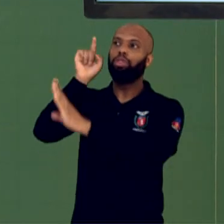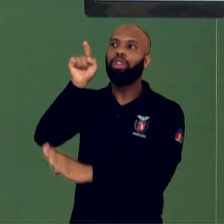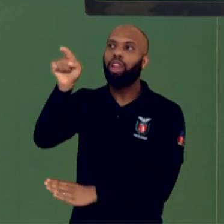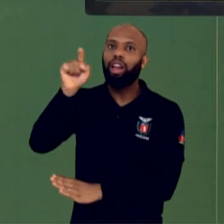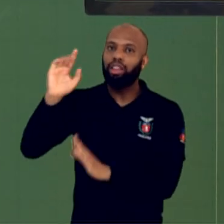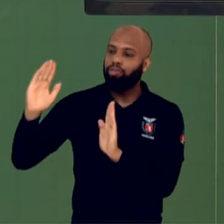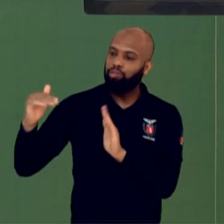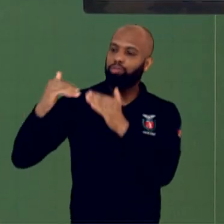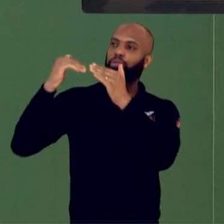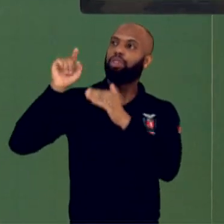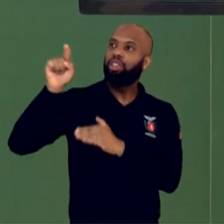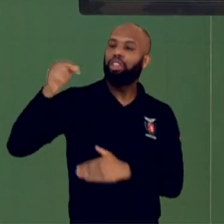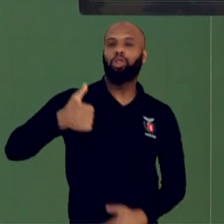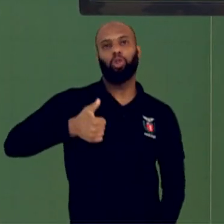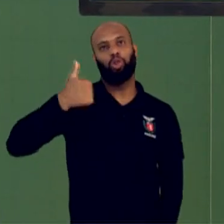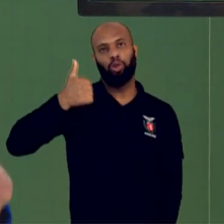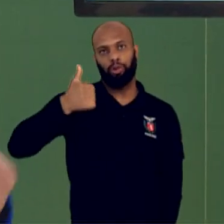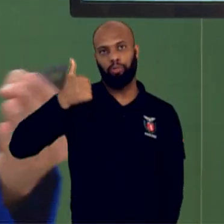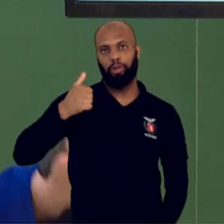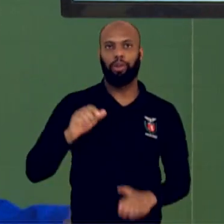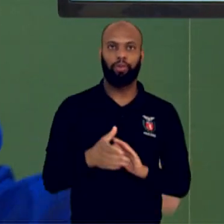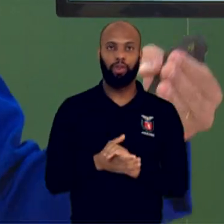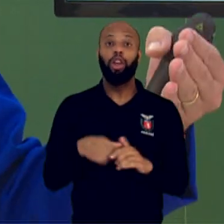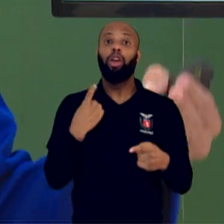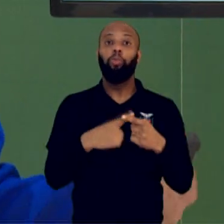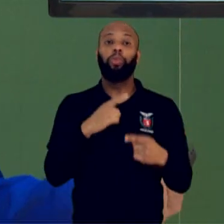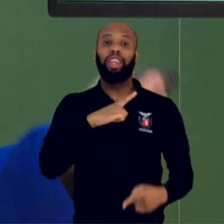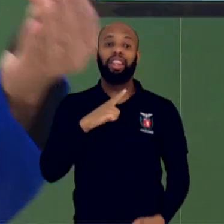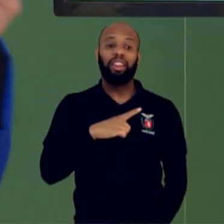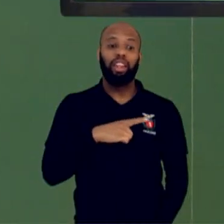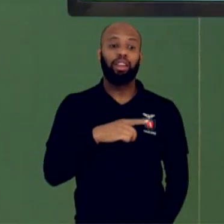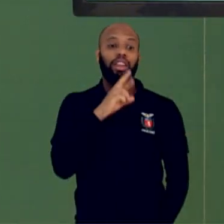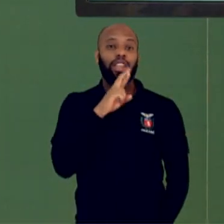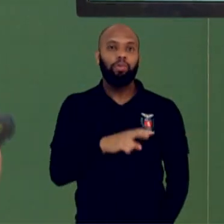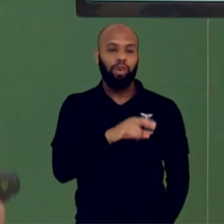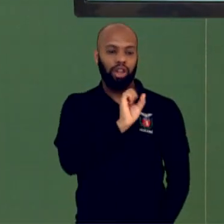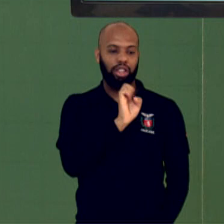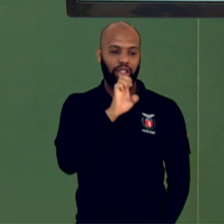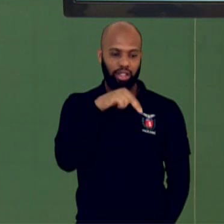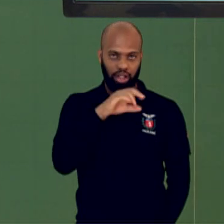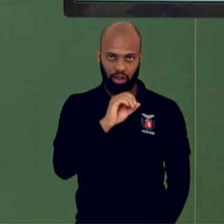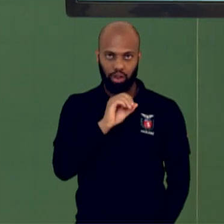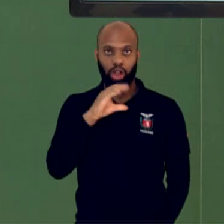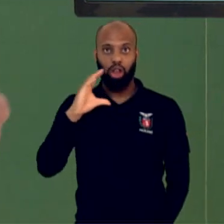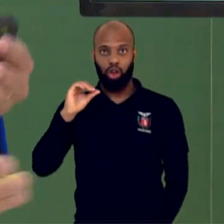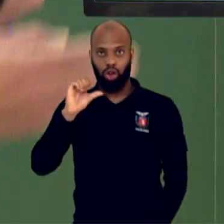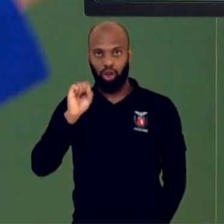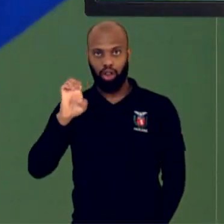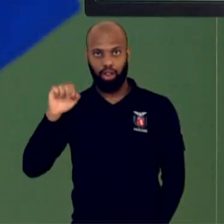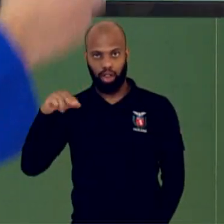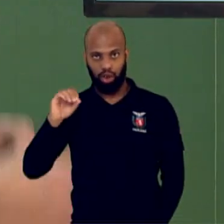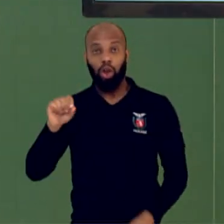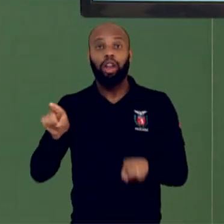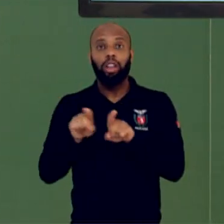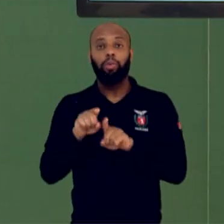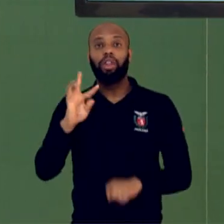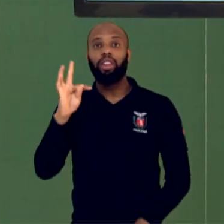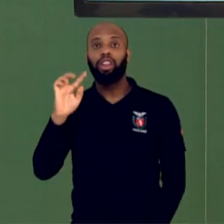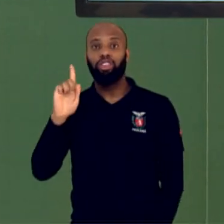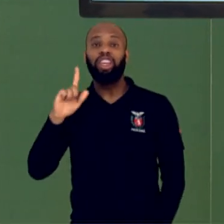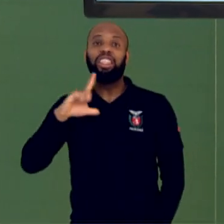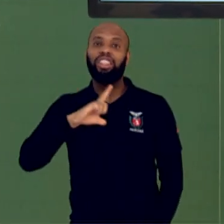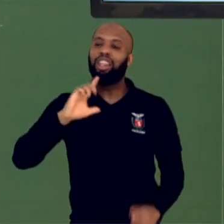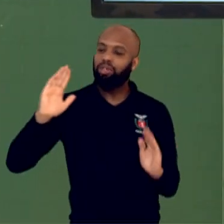arco correspondente que tem os valores de seno e cosseno tangente similares a esse ângulo, né, que eu estou colocando aqui na